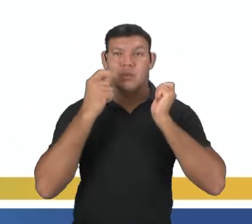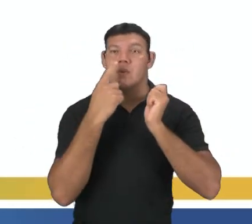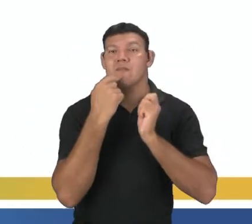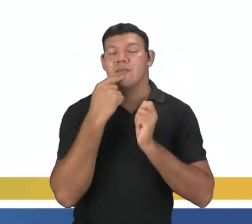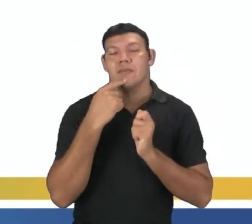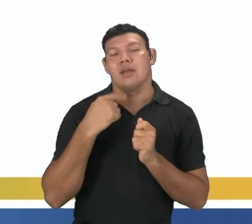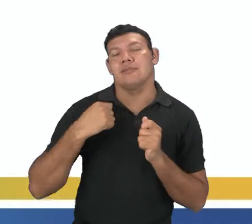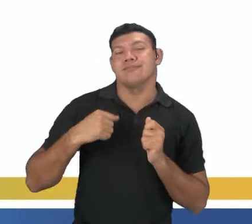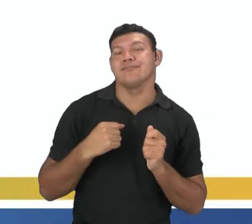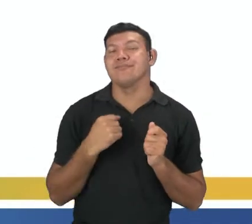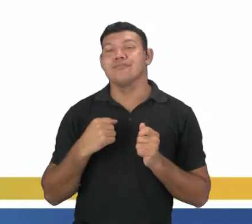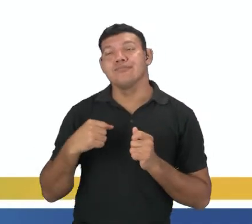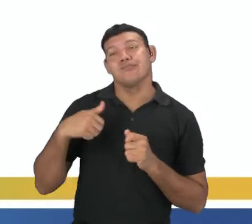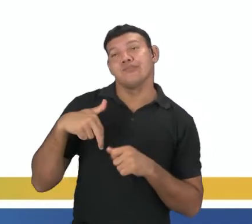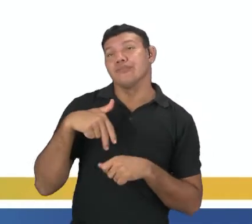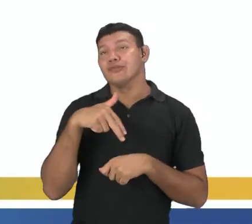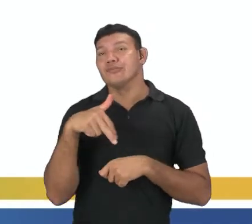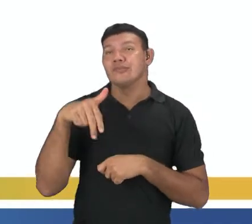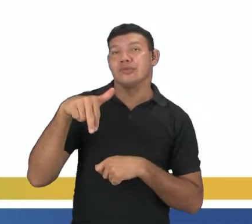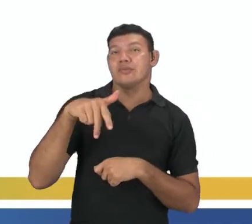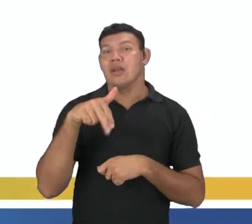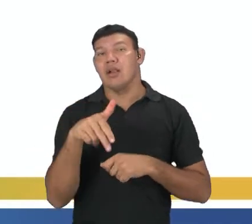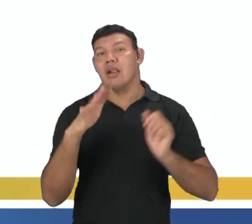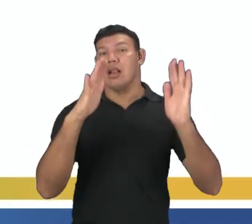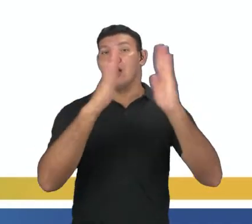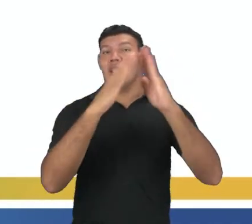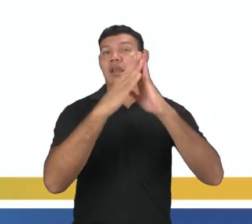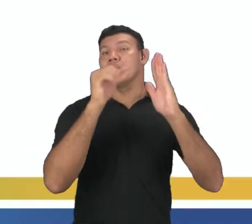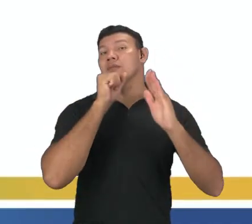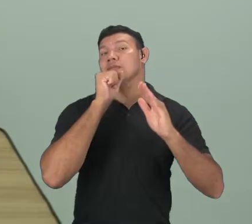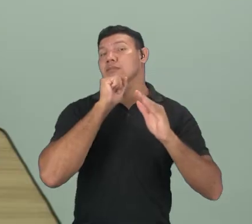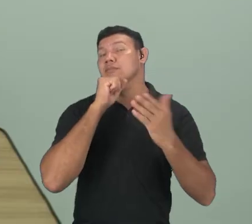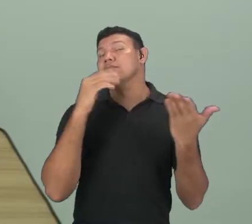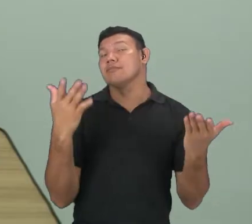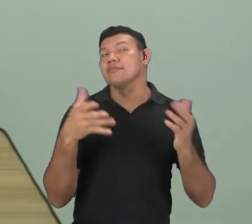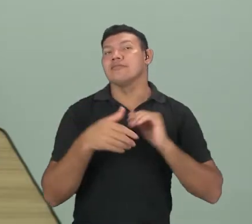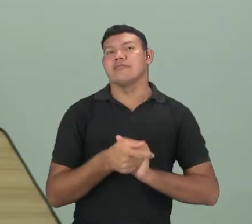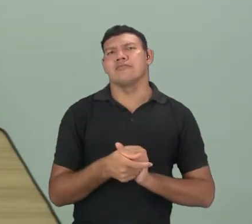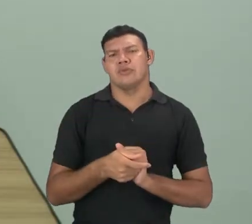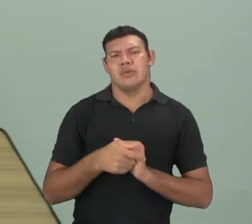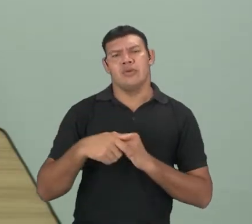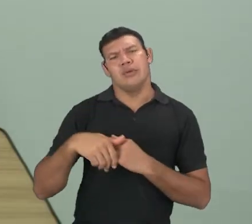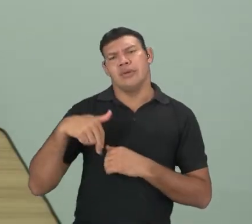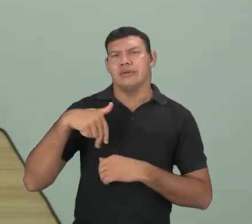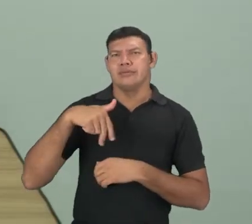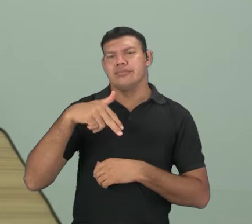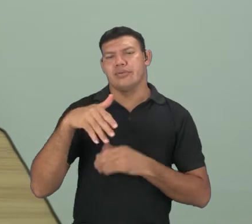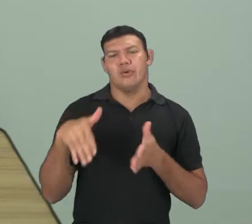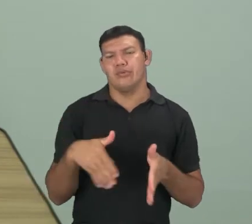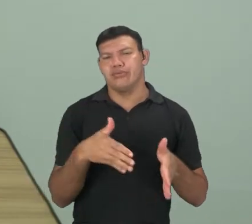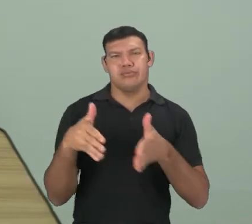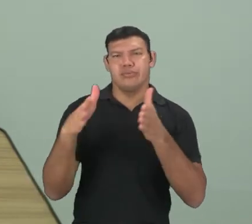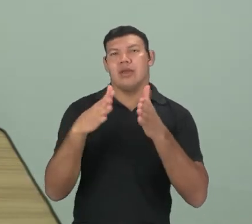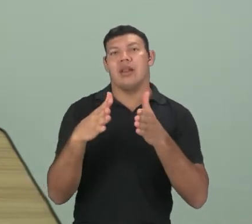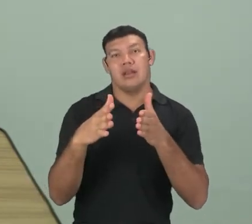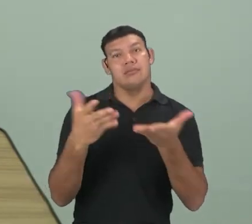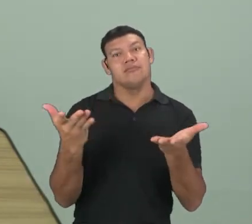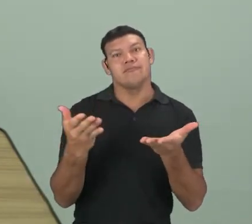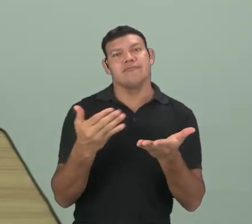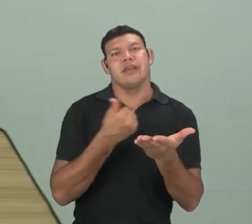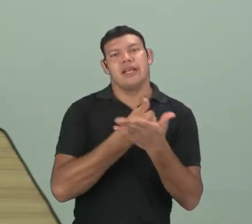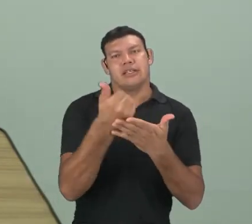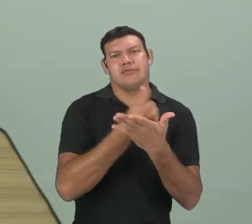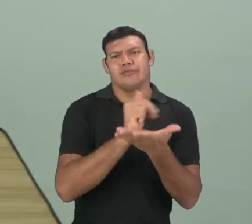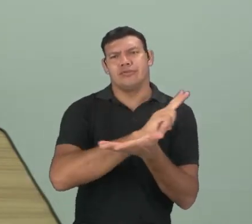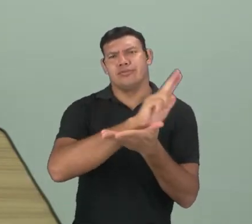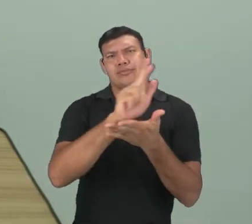para vovozinha. Nesse percurso acontecem outras ações, como o lobo mau que encontra ela no